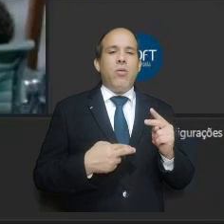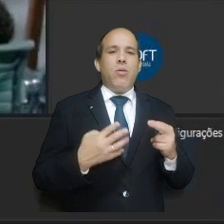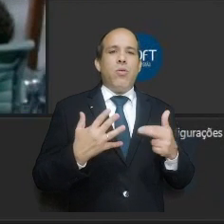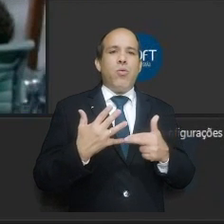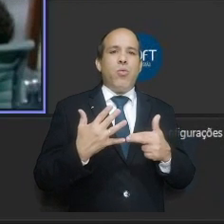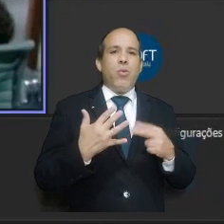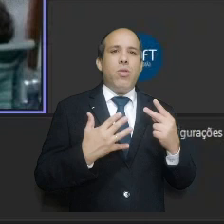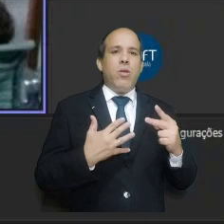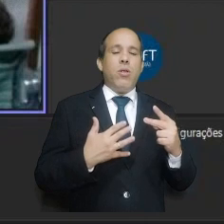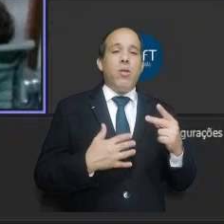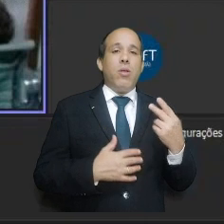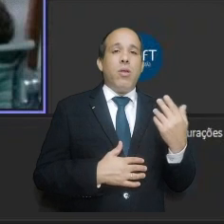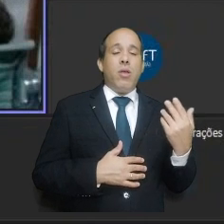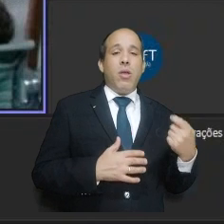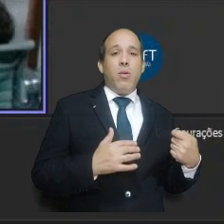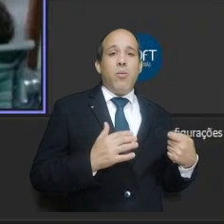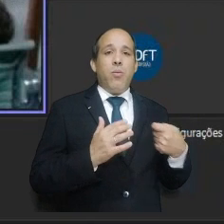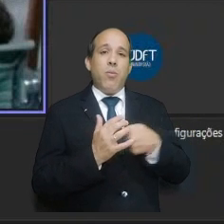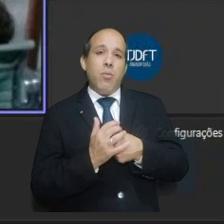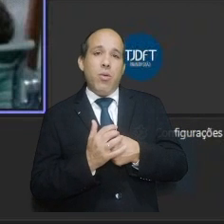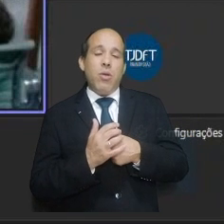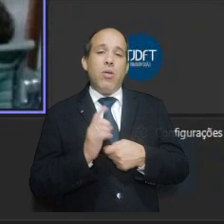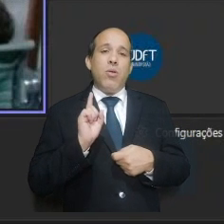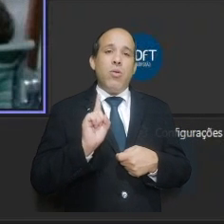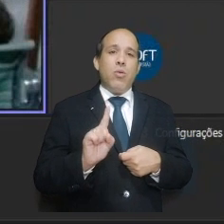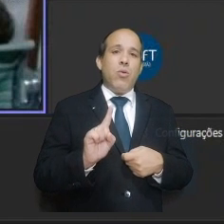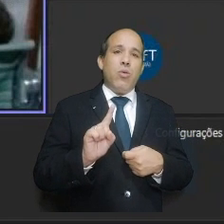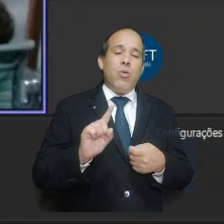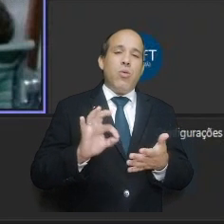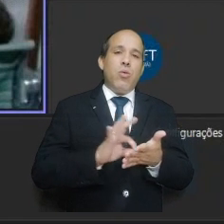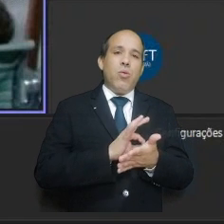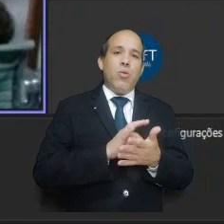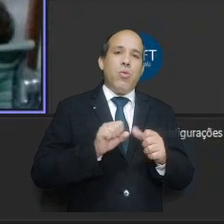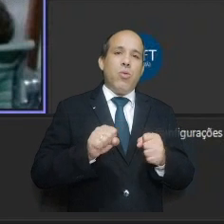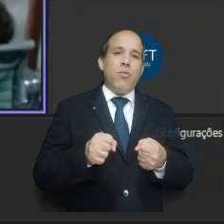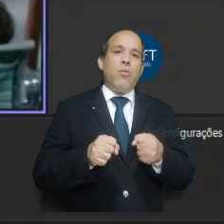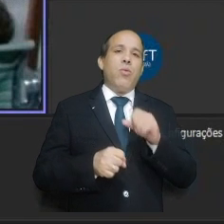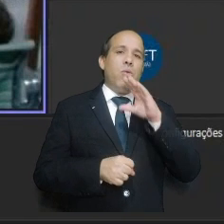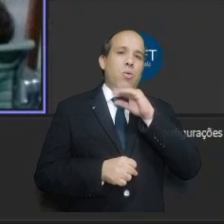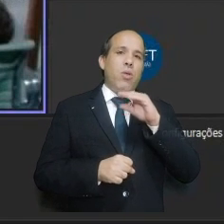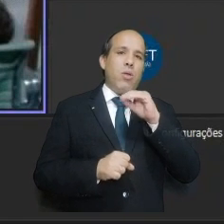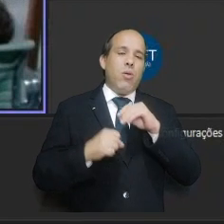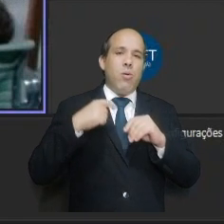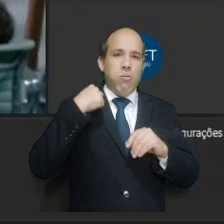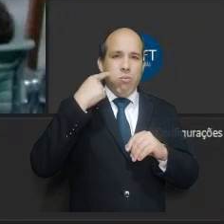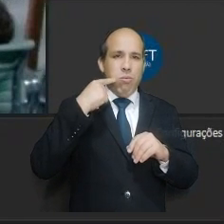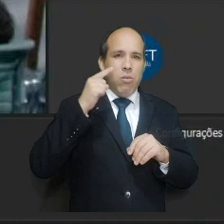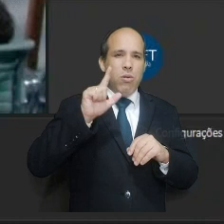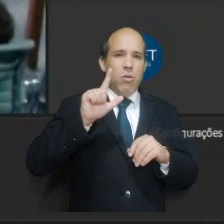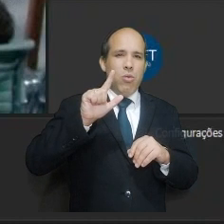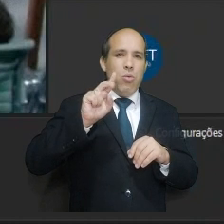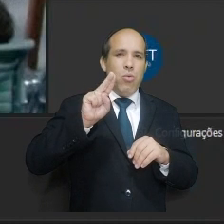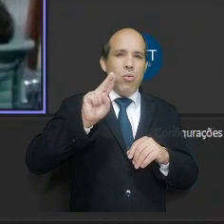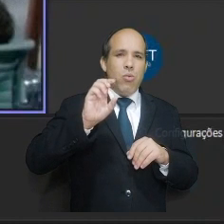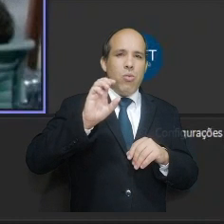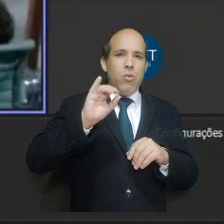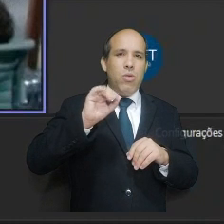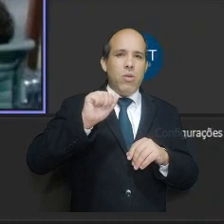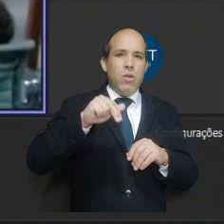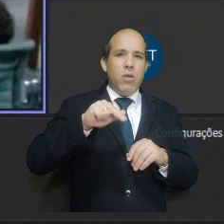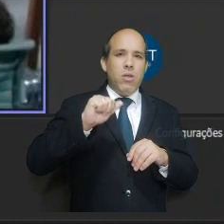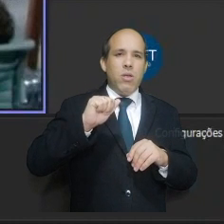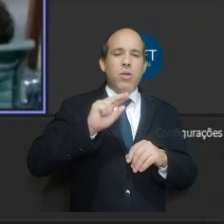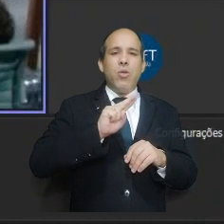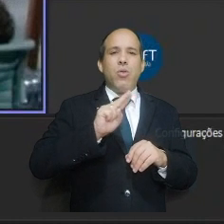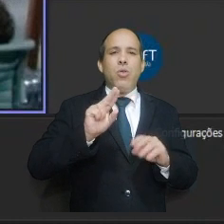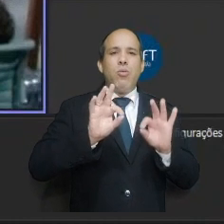recurso da parte apelante, inscrita para sustentação oral, doutora Luciana. Doutora Luciana,